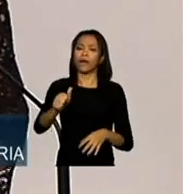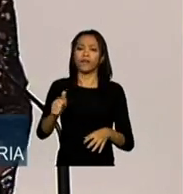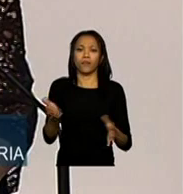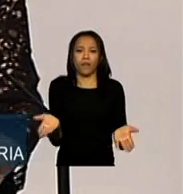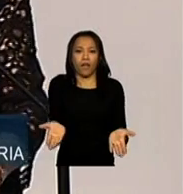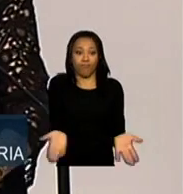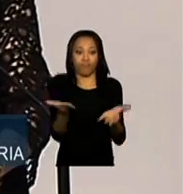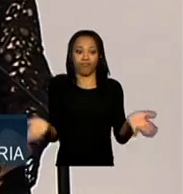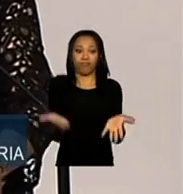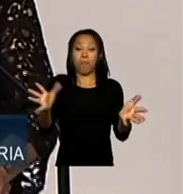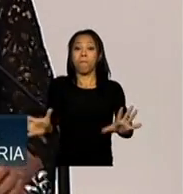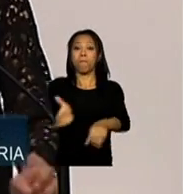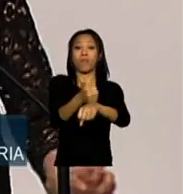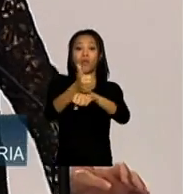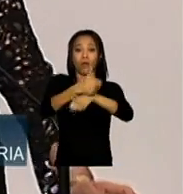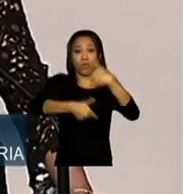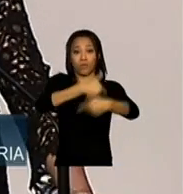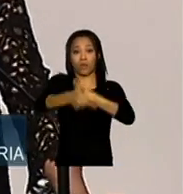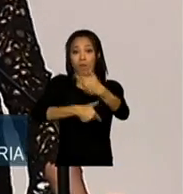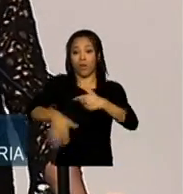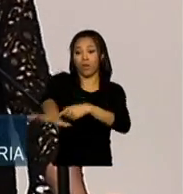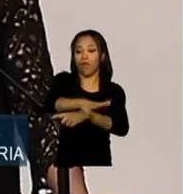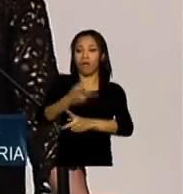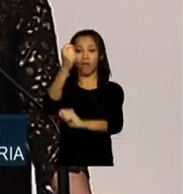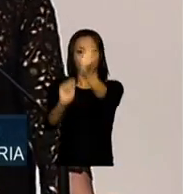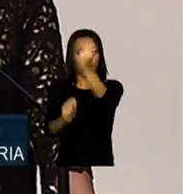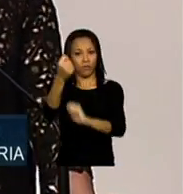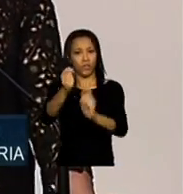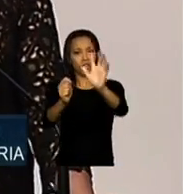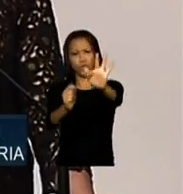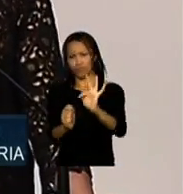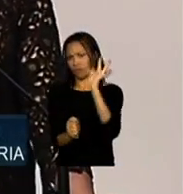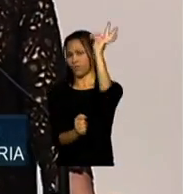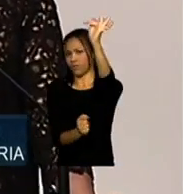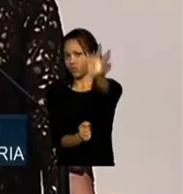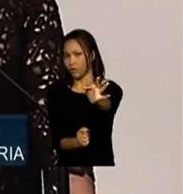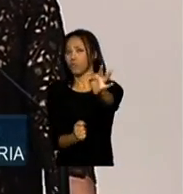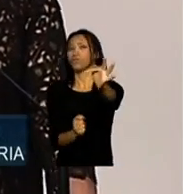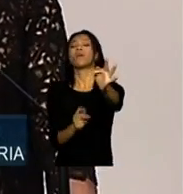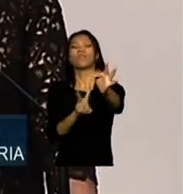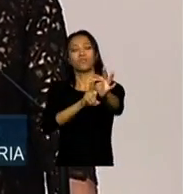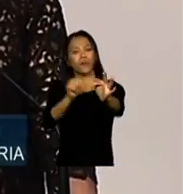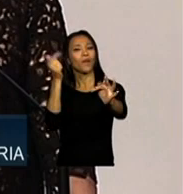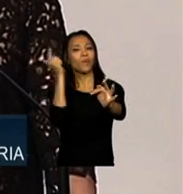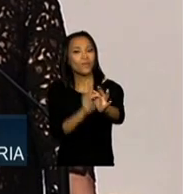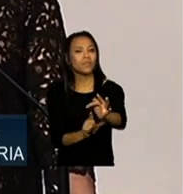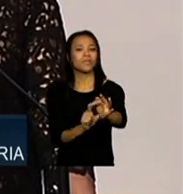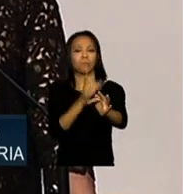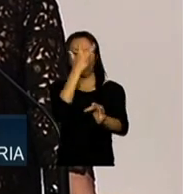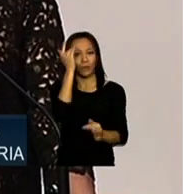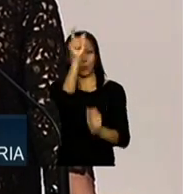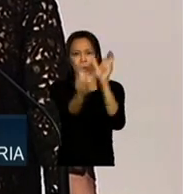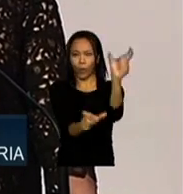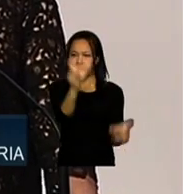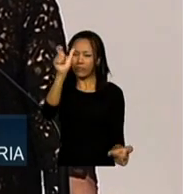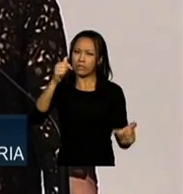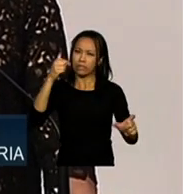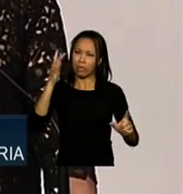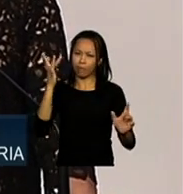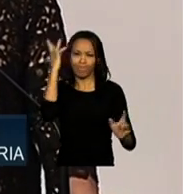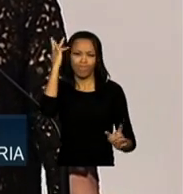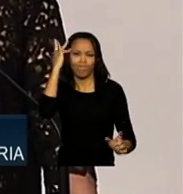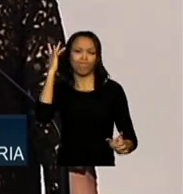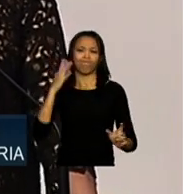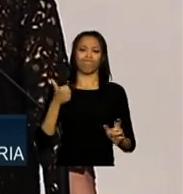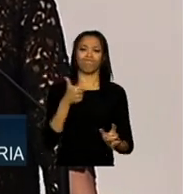a nossa estrutura produtiva. E nas próximas gerações, nós vamos contar com trabalhadores cada vez mais bem